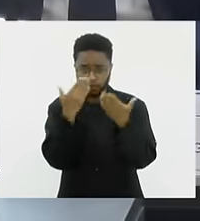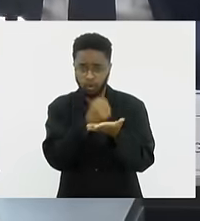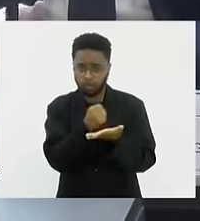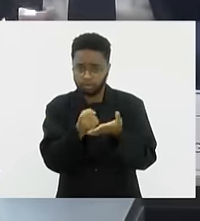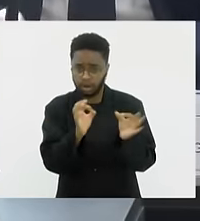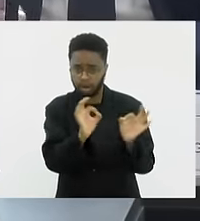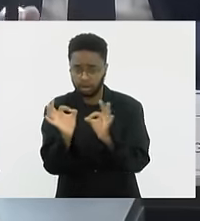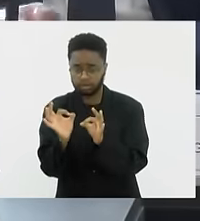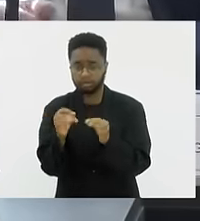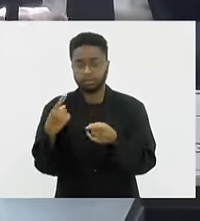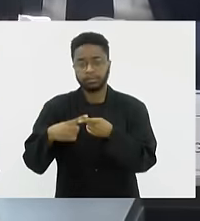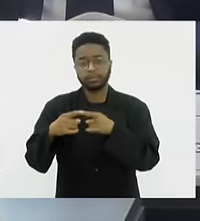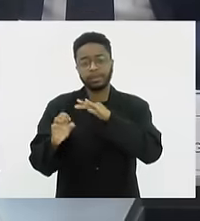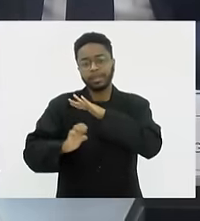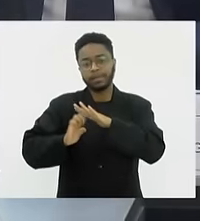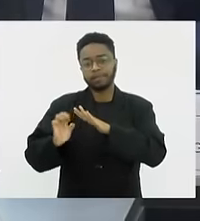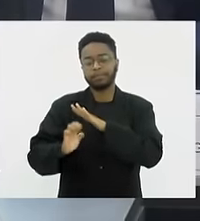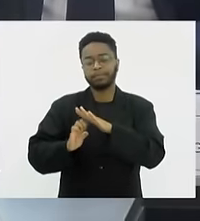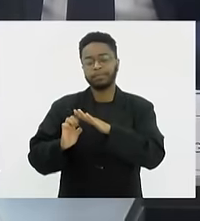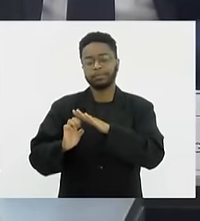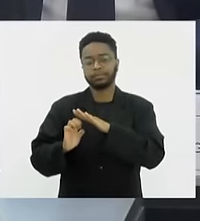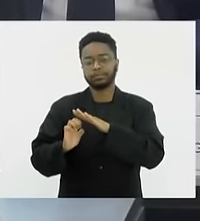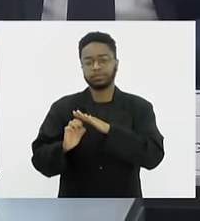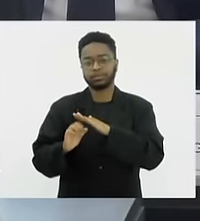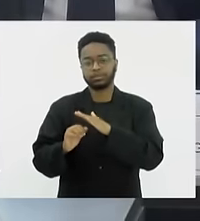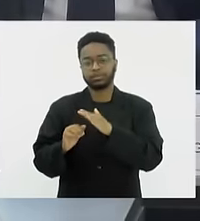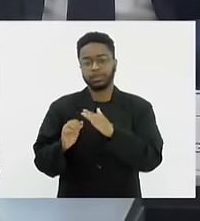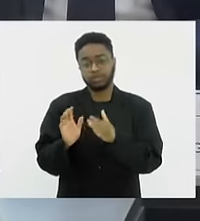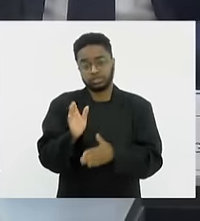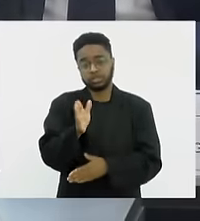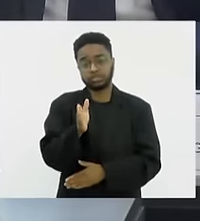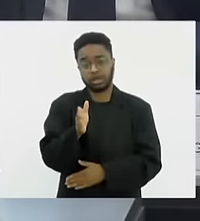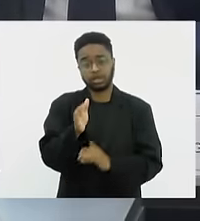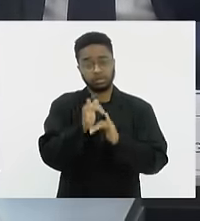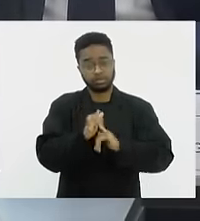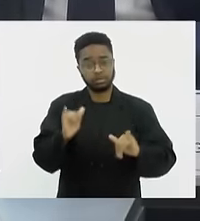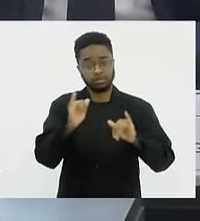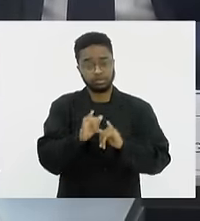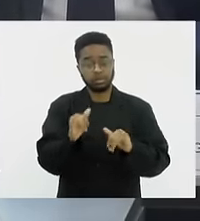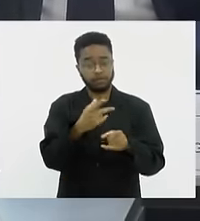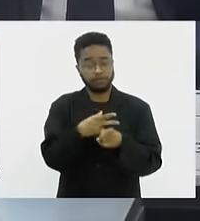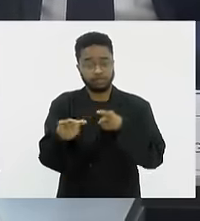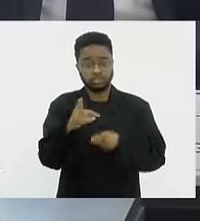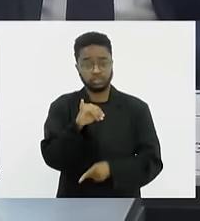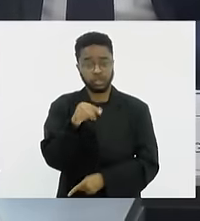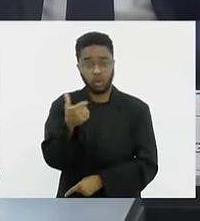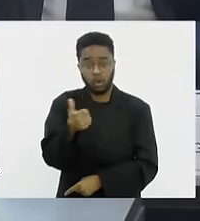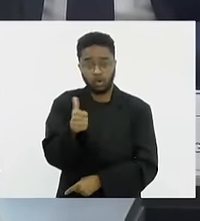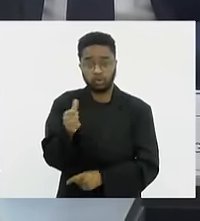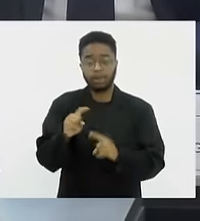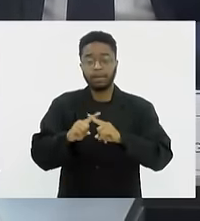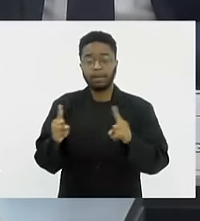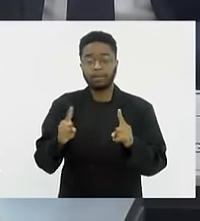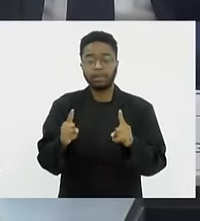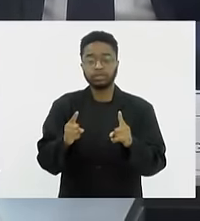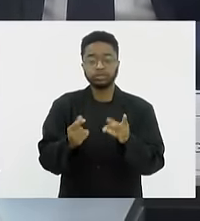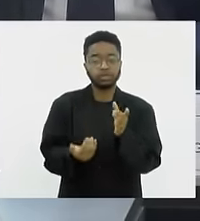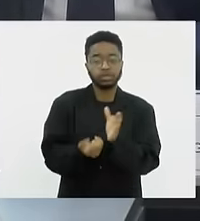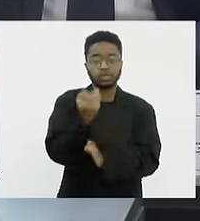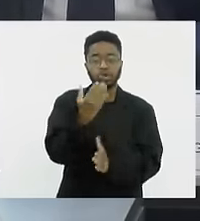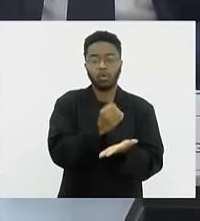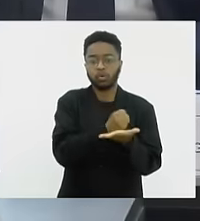A empresa ganhou o contrato. A empresa já é, né, declarada vencedora dia 11, mas ela foi constituída dia 16,